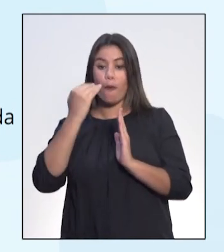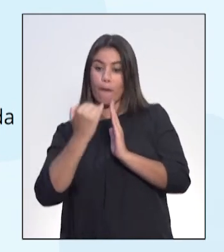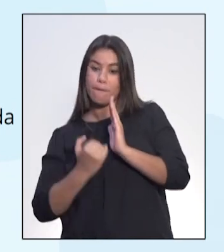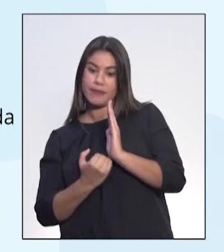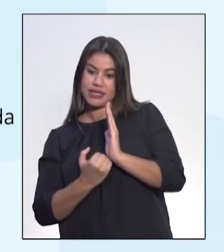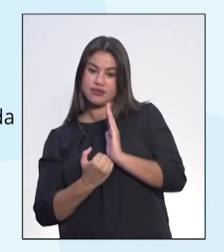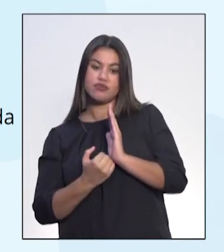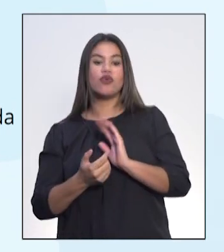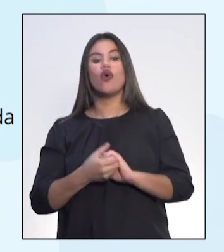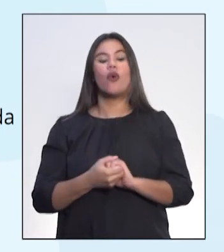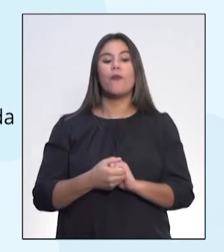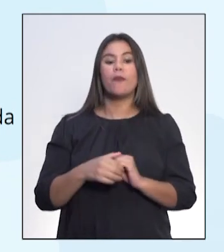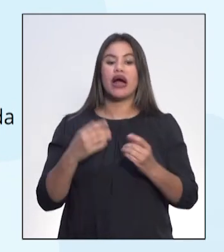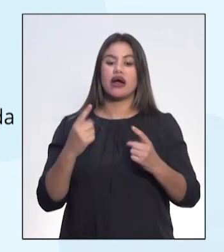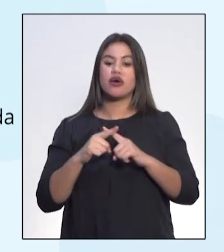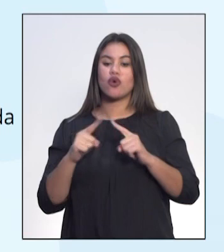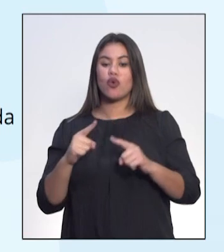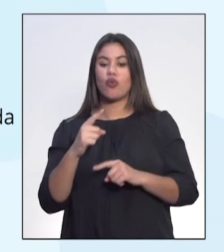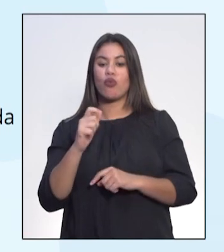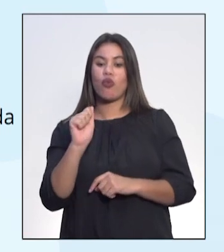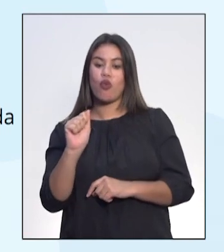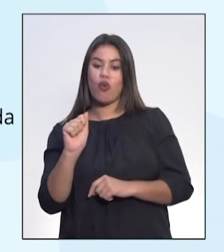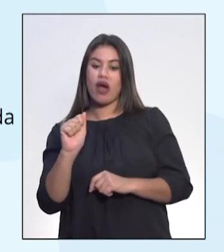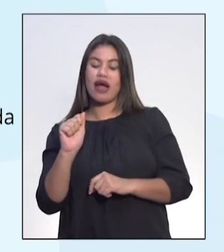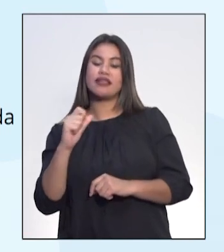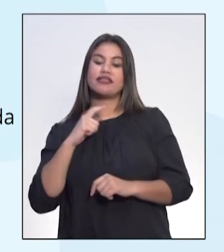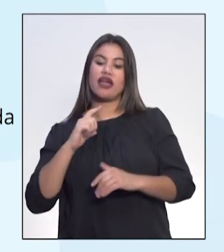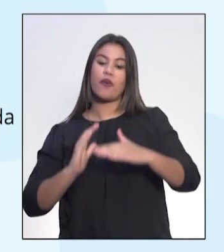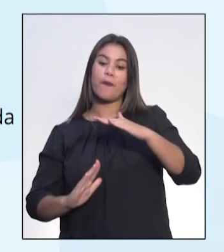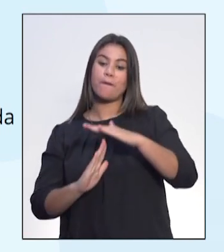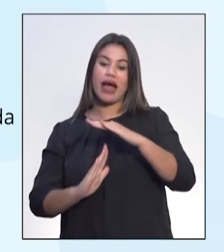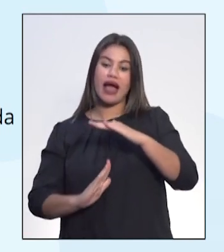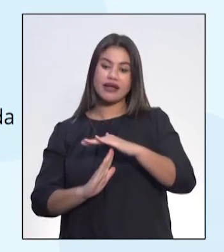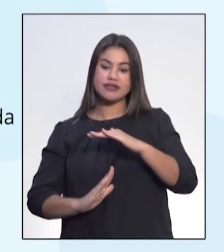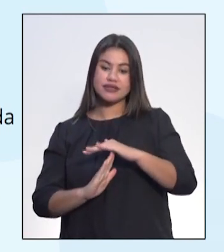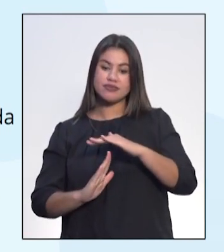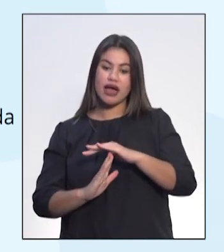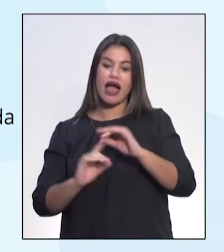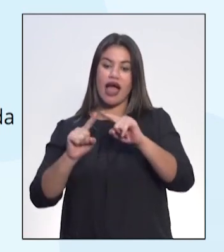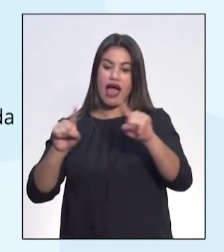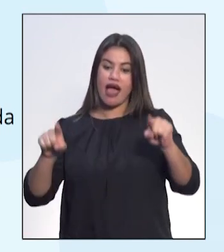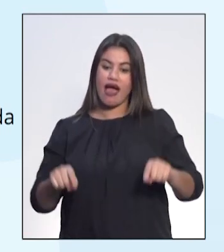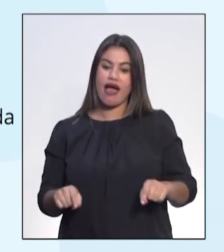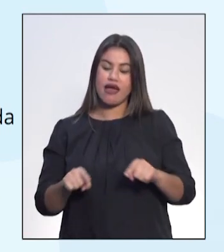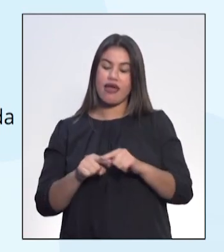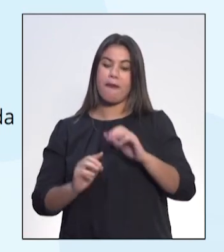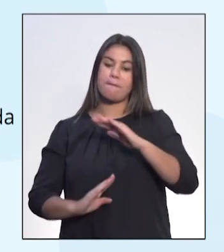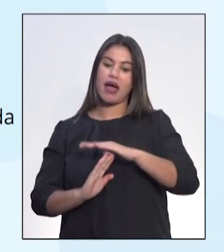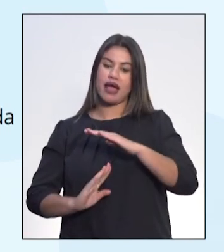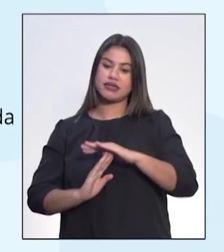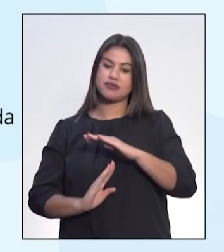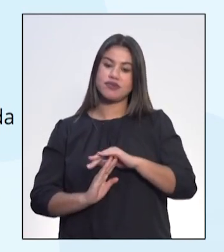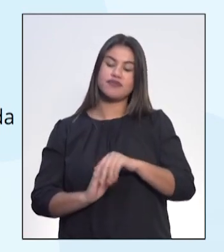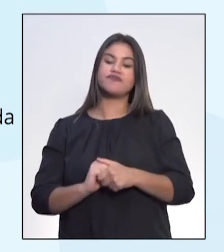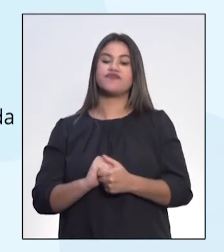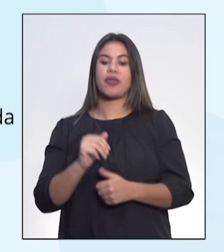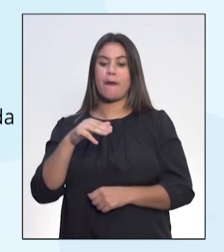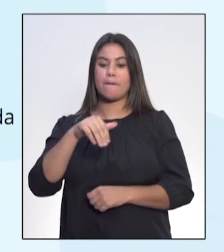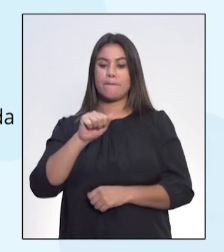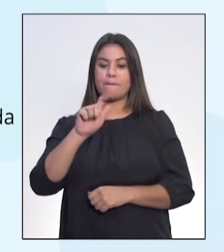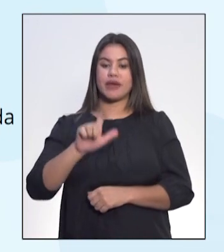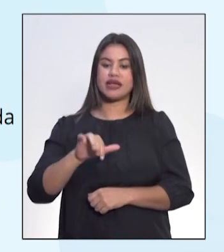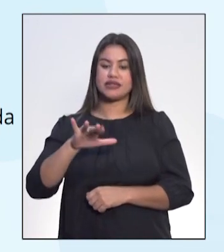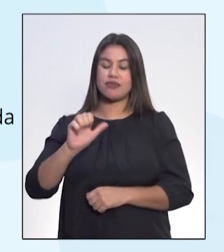na frente do x quadrado, a gente tem o ponto de máximo. Então, tem como achar a área máxima. Então, a gente vai fazer o quê? Achar o x